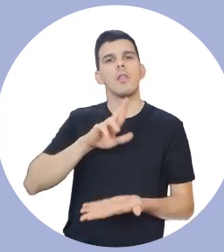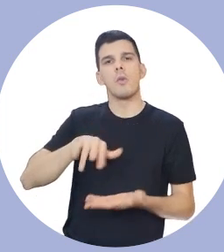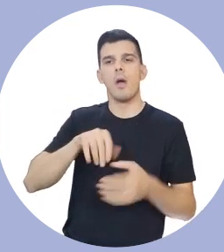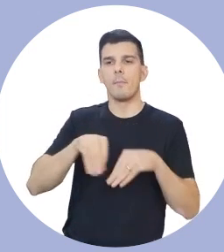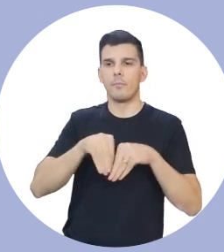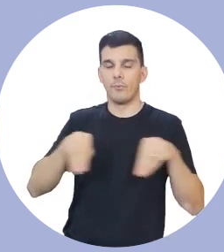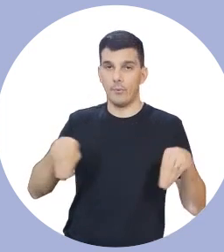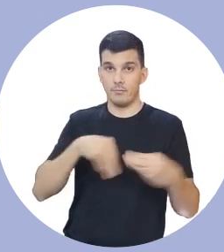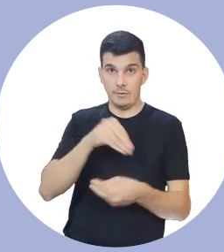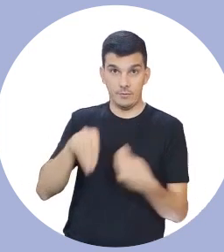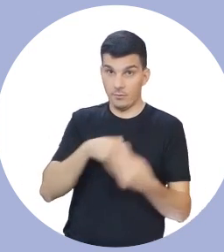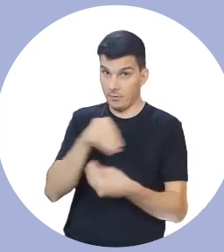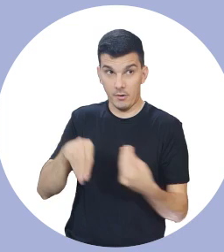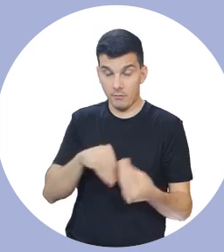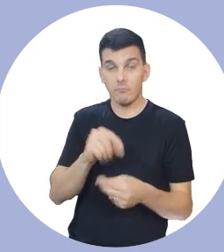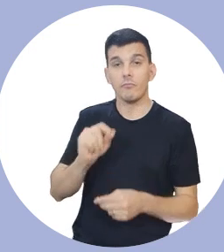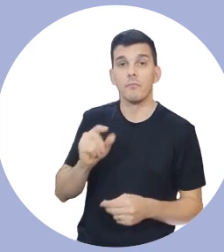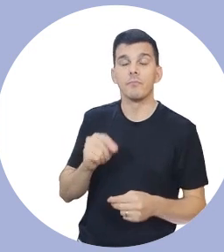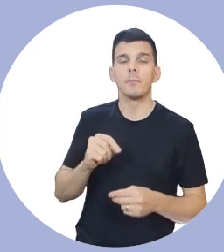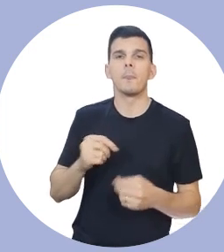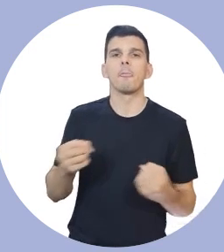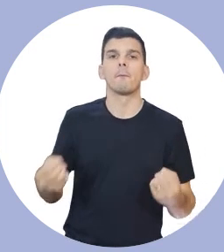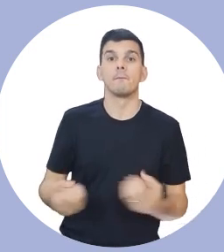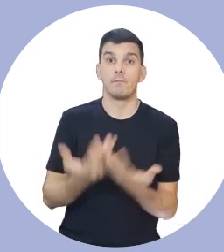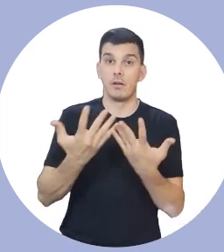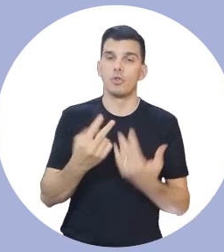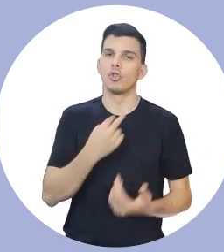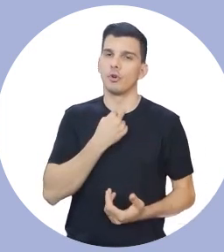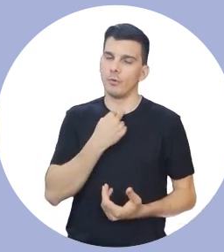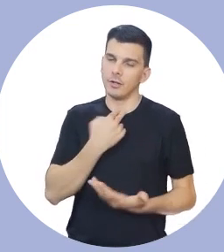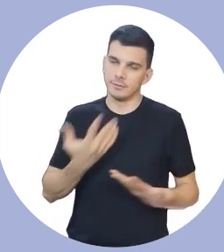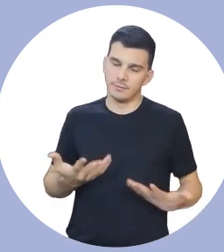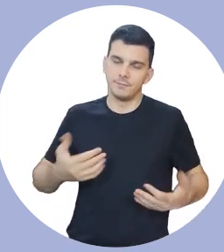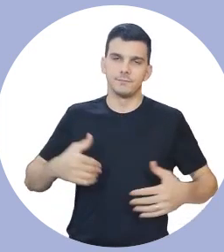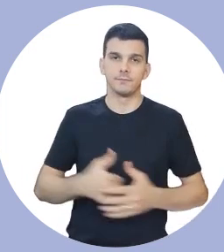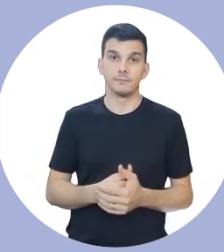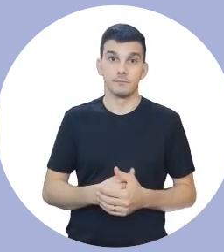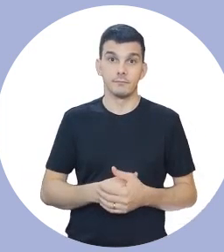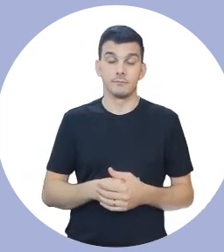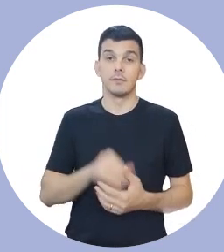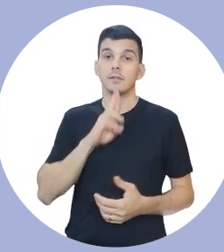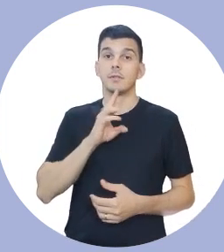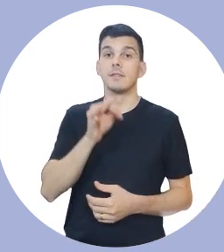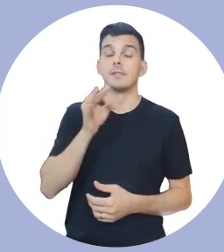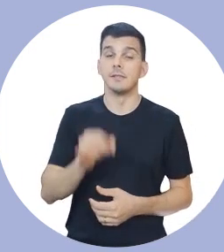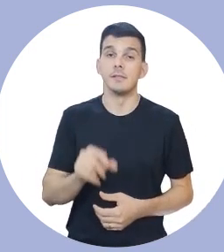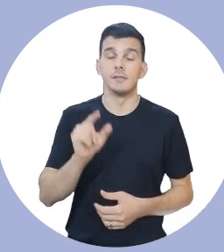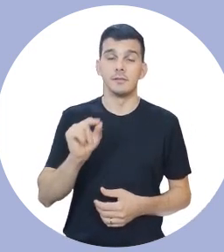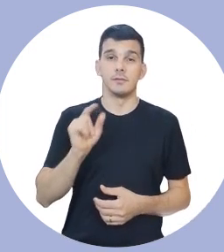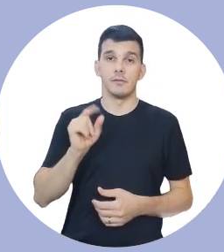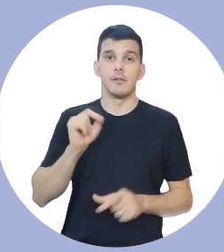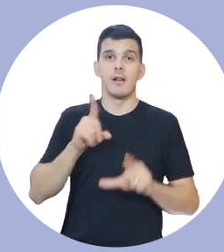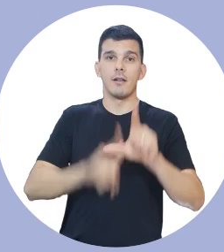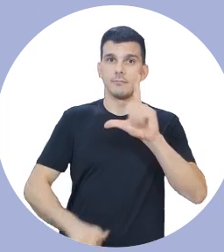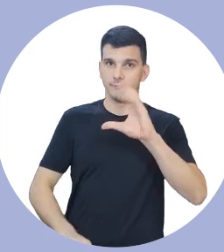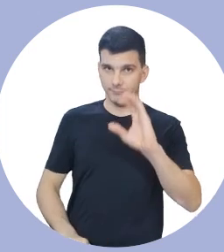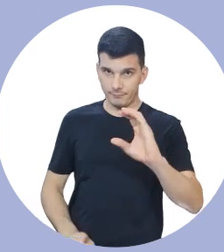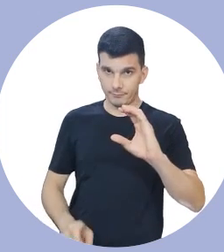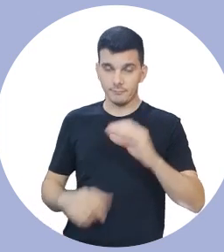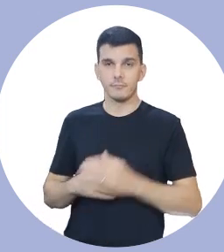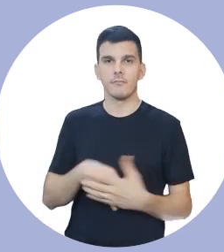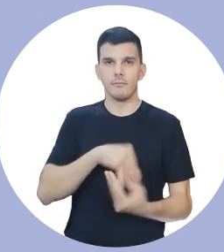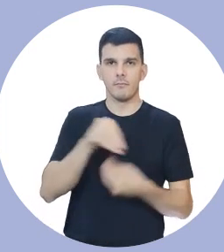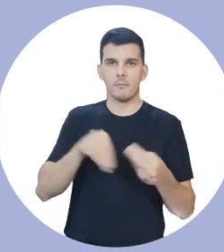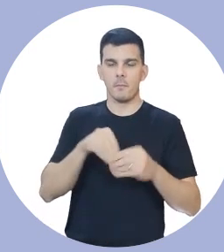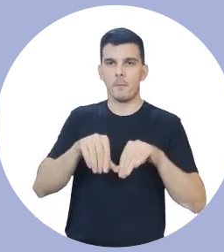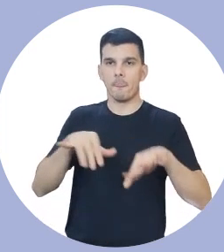Combustão não é separação de misturas, combustão é uma reação, então você não pode trabalhar. A alternativa correta aqui, letra